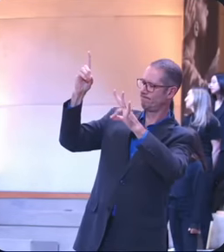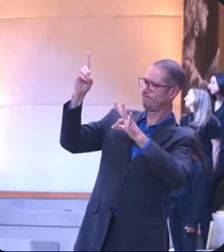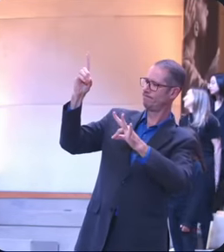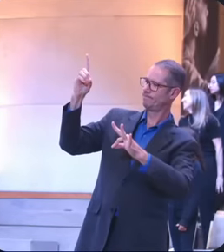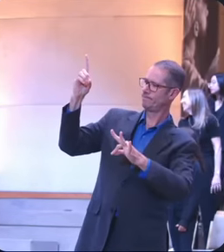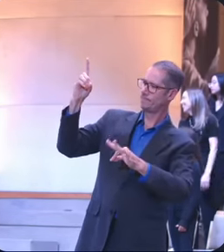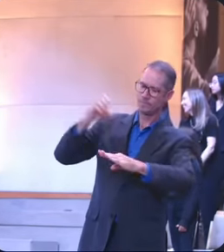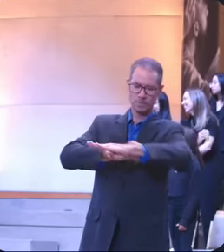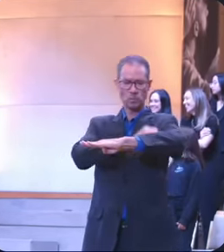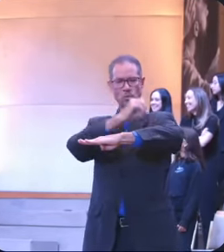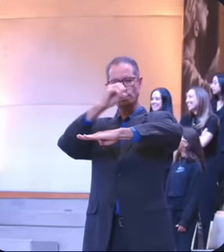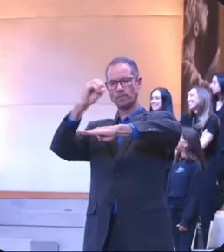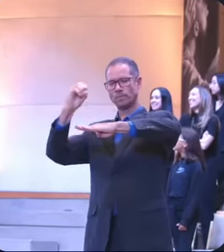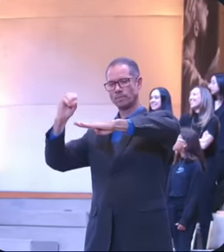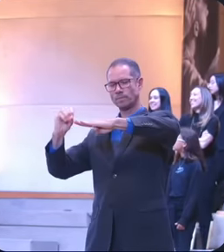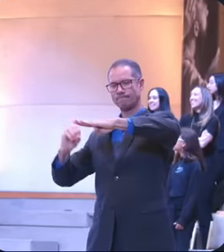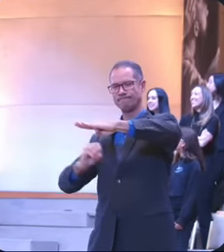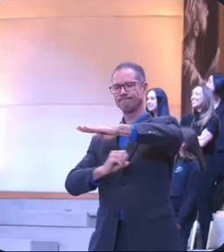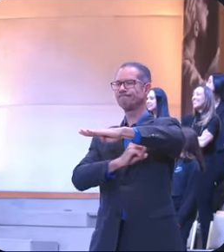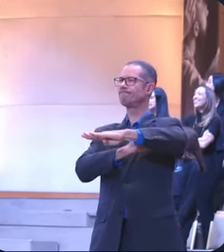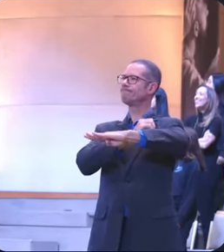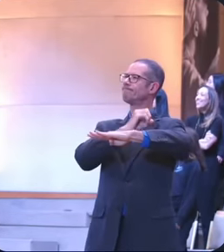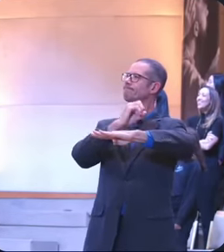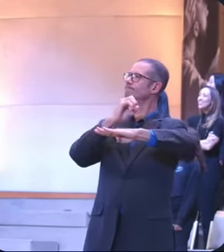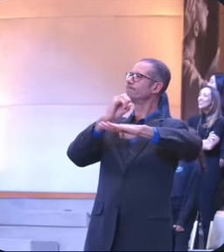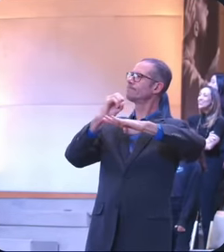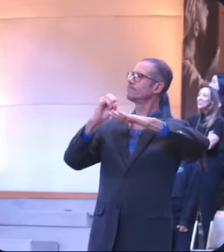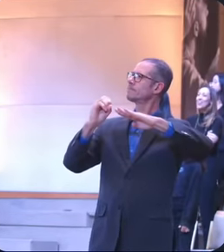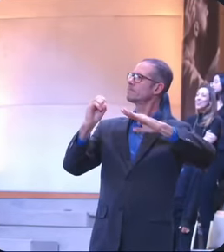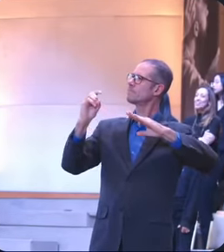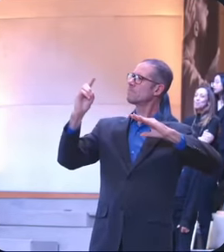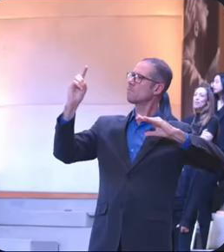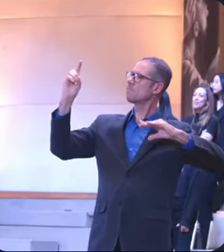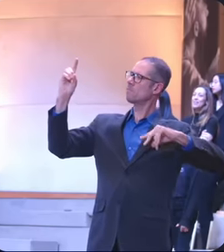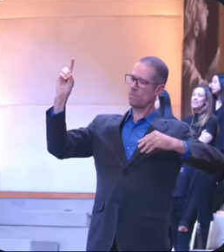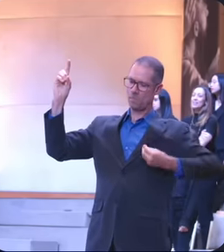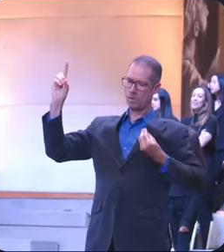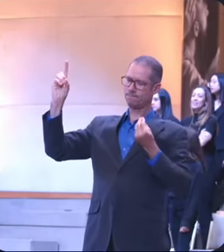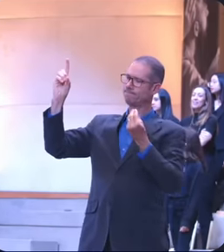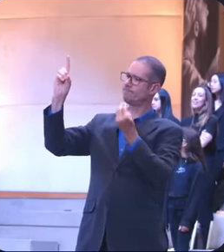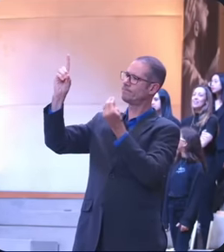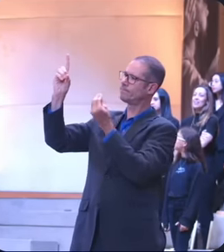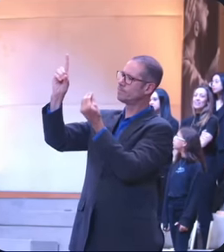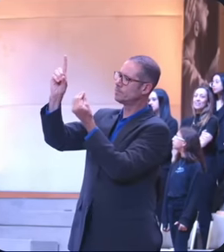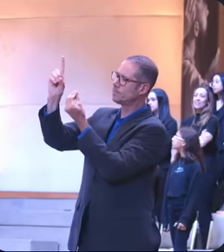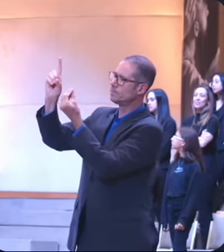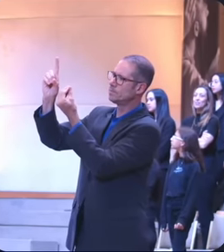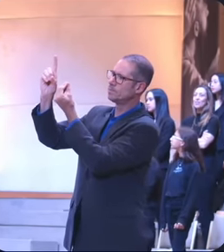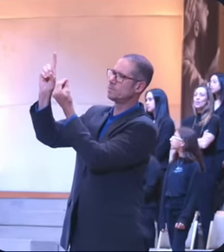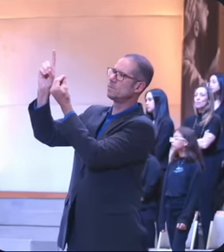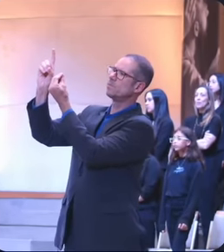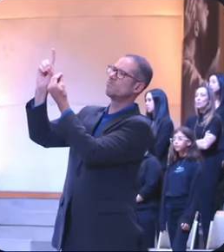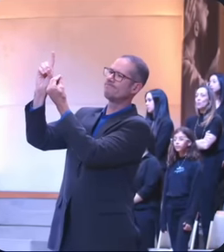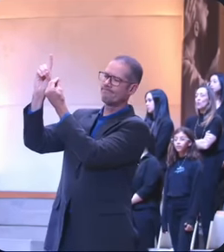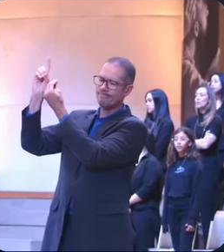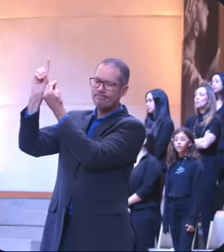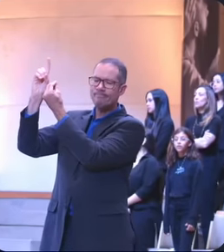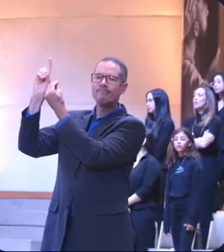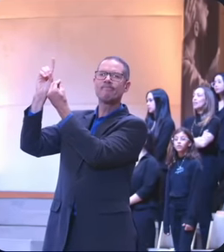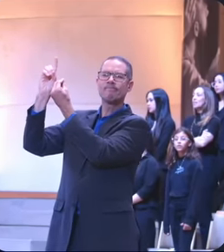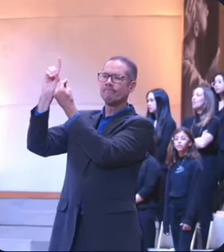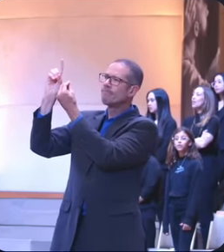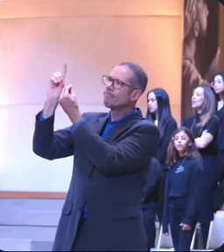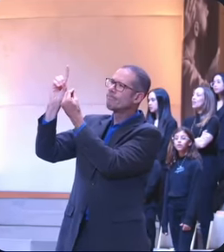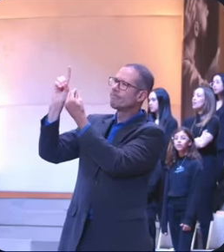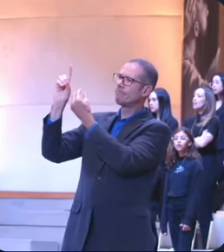Todos os dias eu estou em tuas mãos. Desde quando